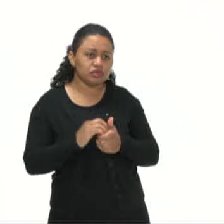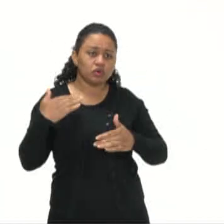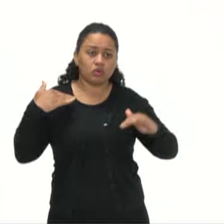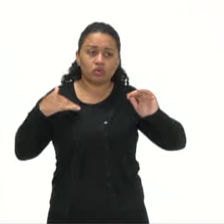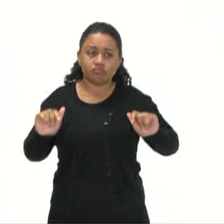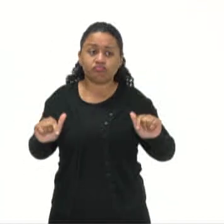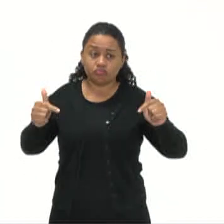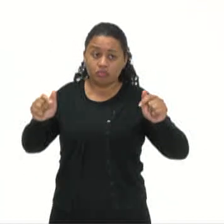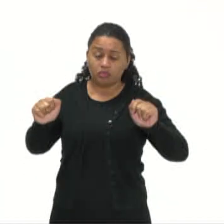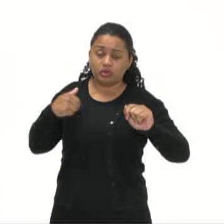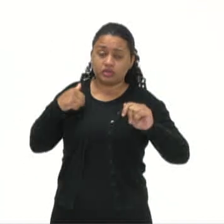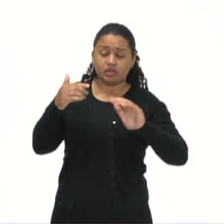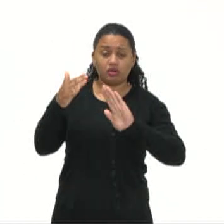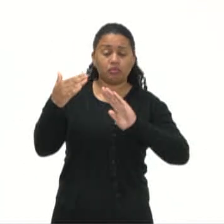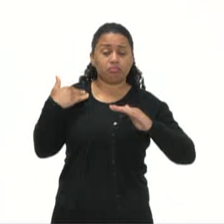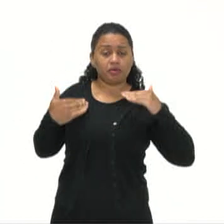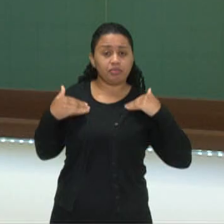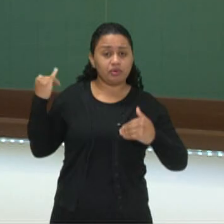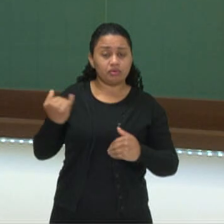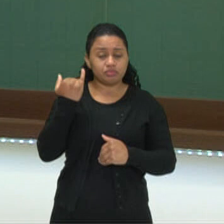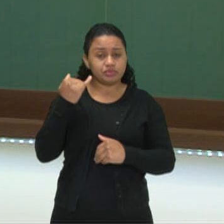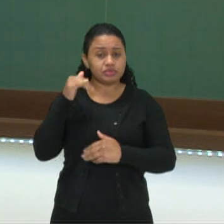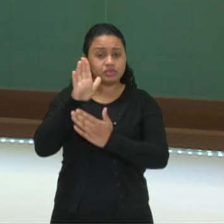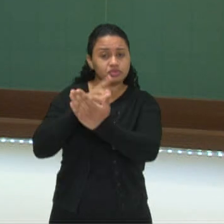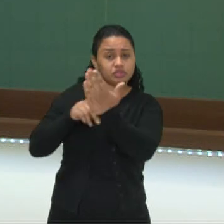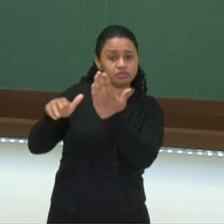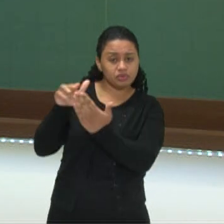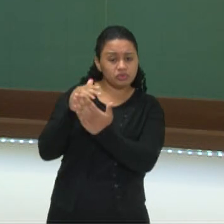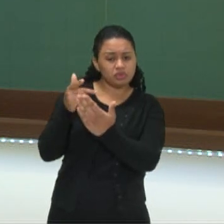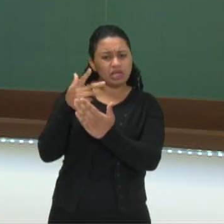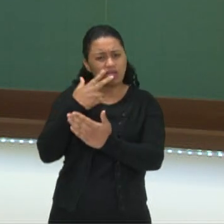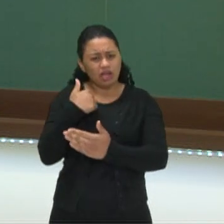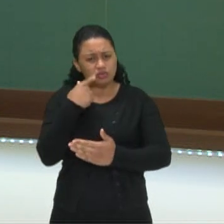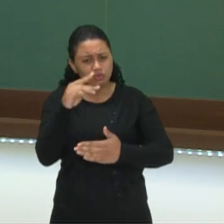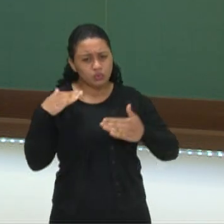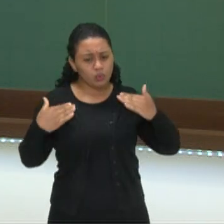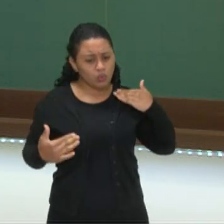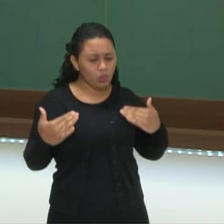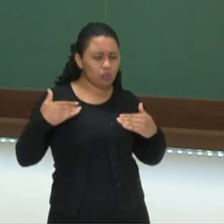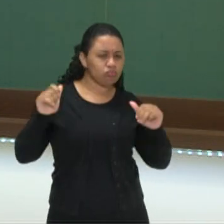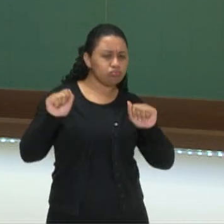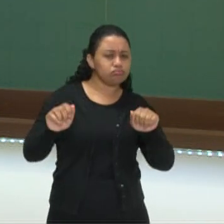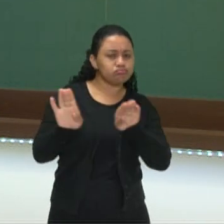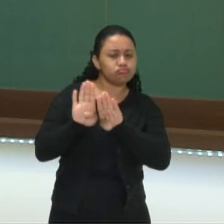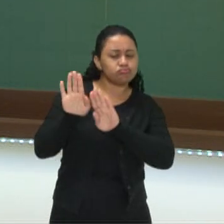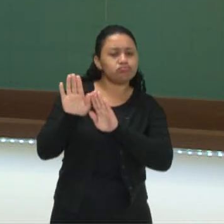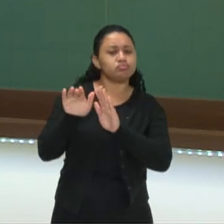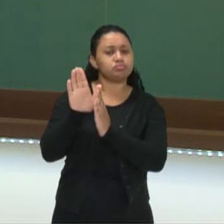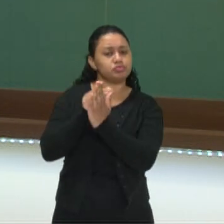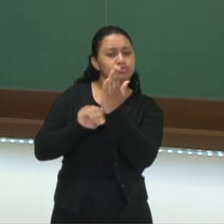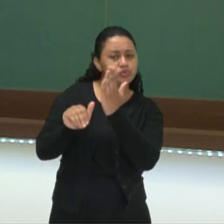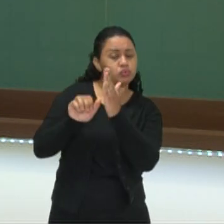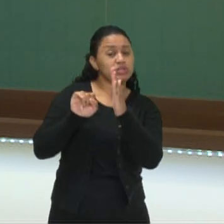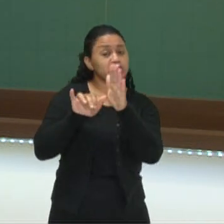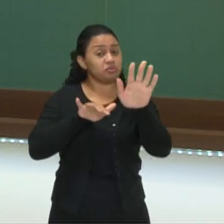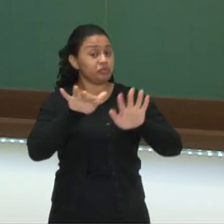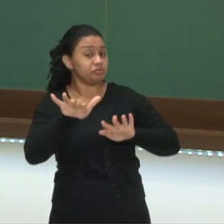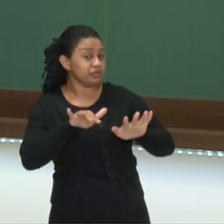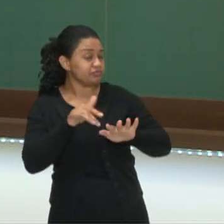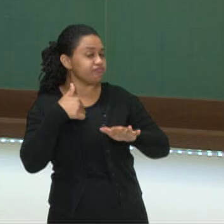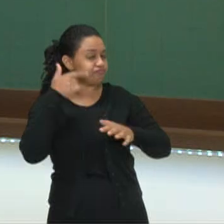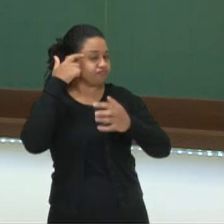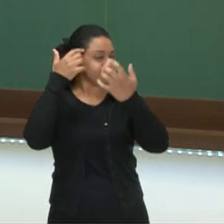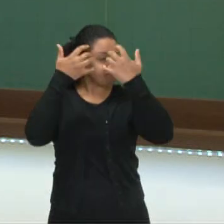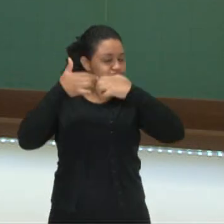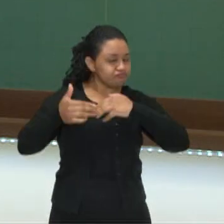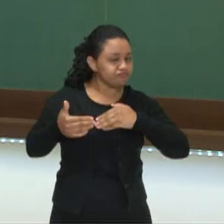pode ter um papel dentro da pintura? Ou seja, você acha que teu corpo ele pode fazer parte da pintura sendo movimentado? Vamos pensar e vamos em